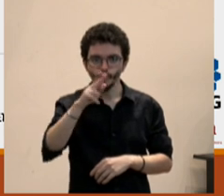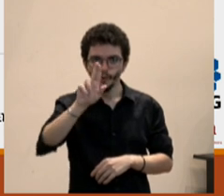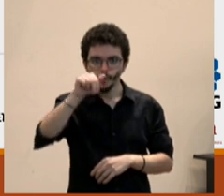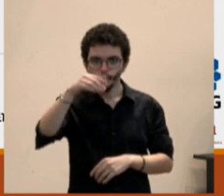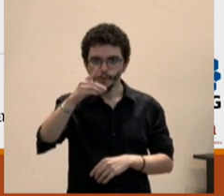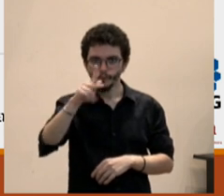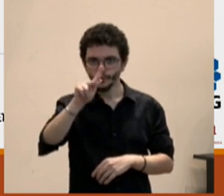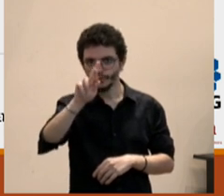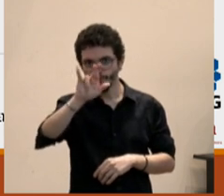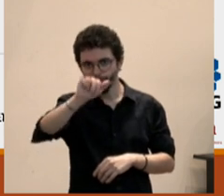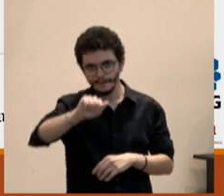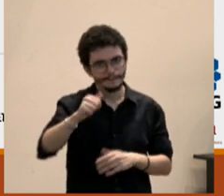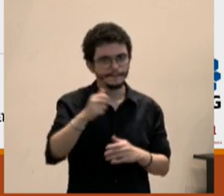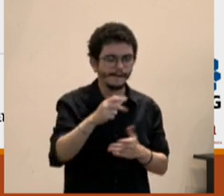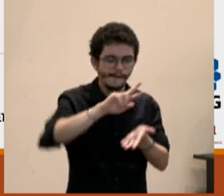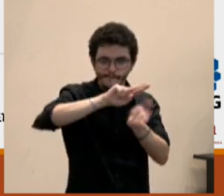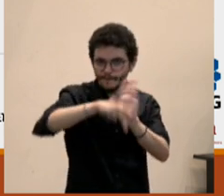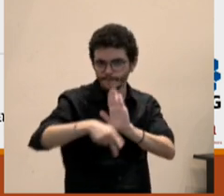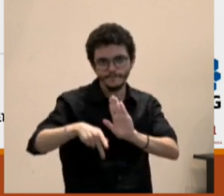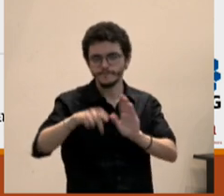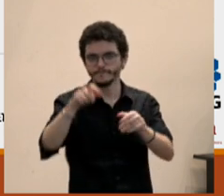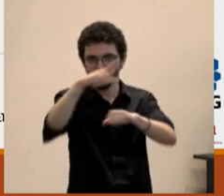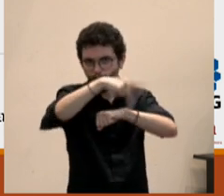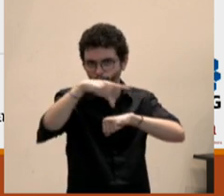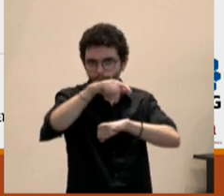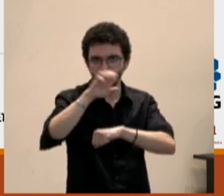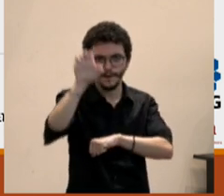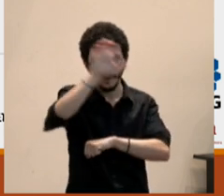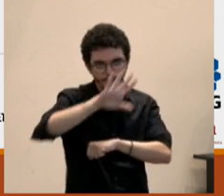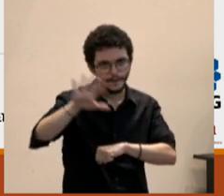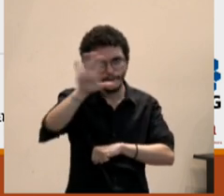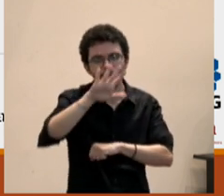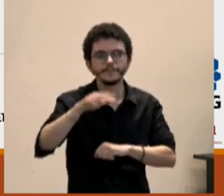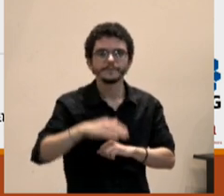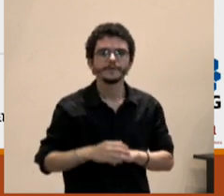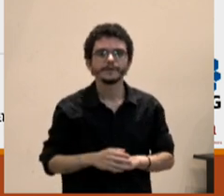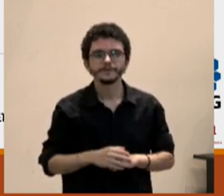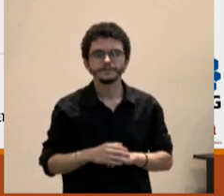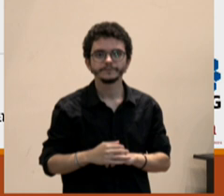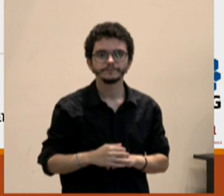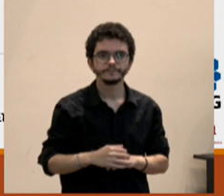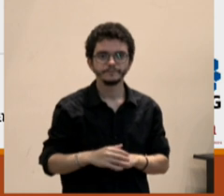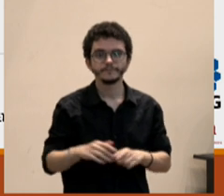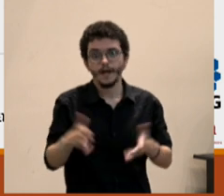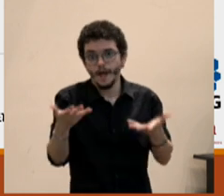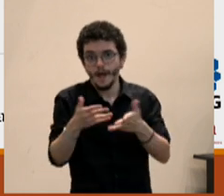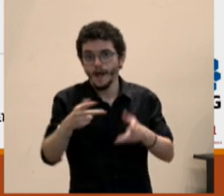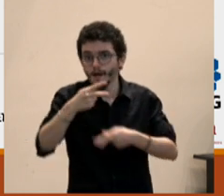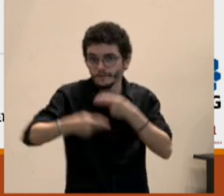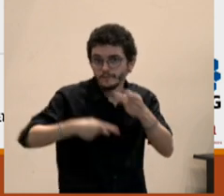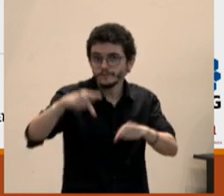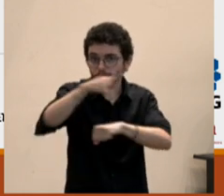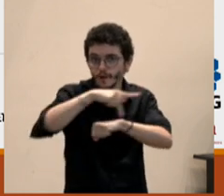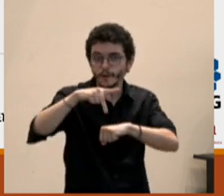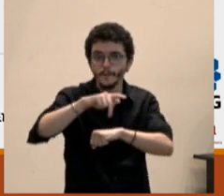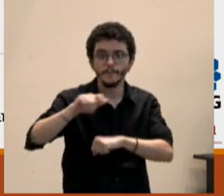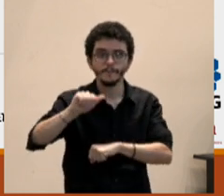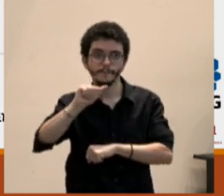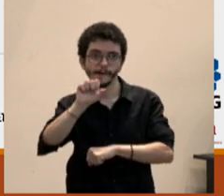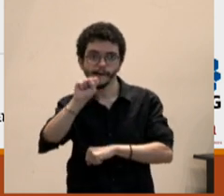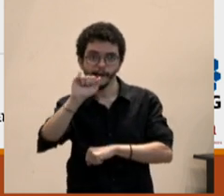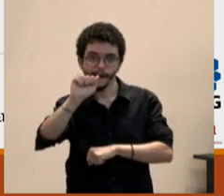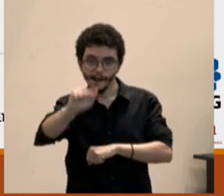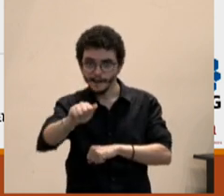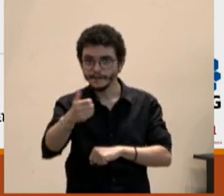Letônia, Áustria, Portugal, França. Vamos de lá para cá. Singapura, Macau, Hong Kong, Estônia, Japão, Coreia do Sul,